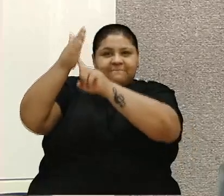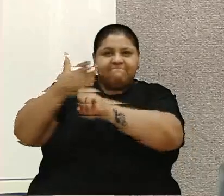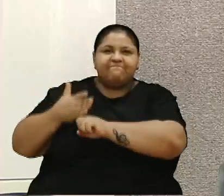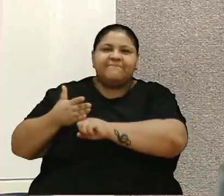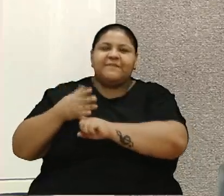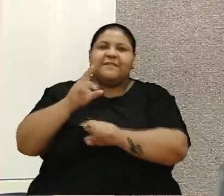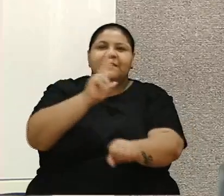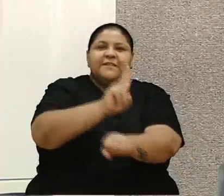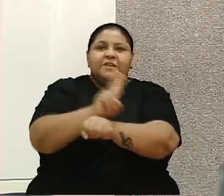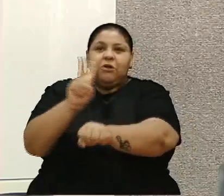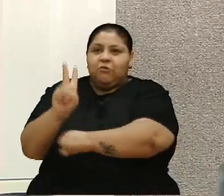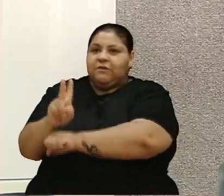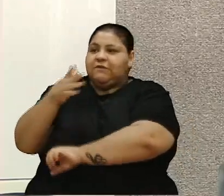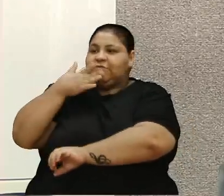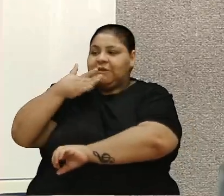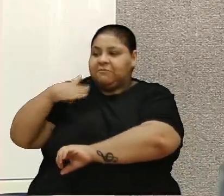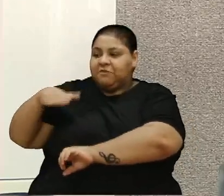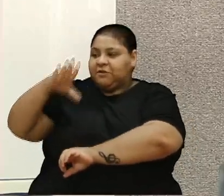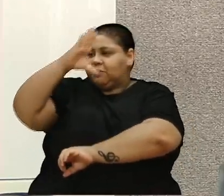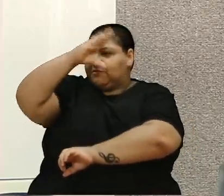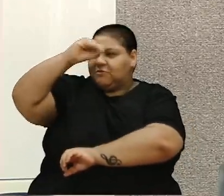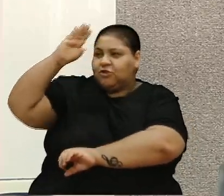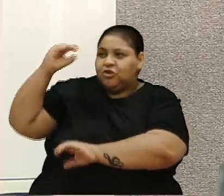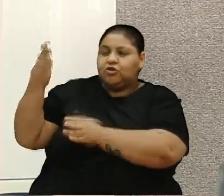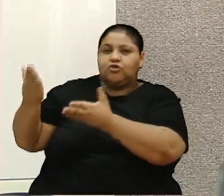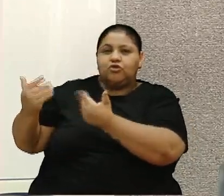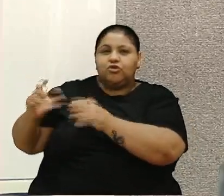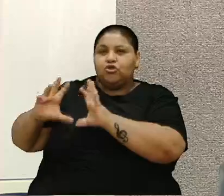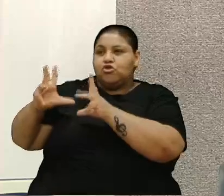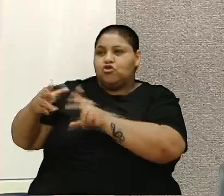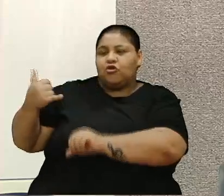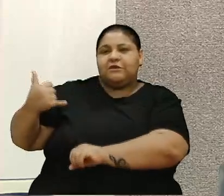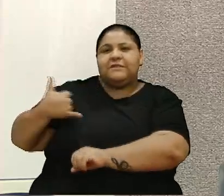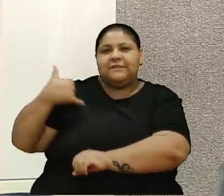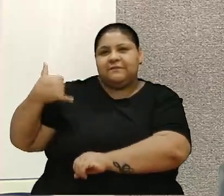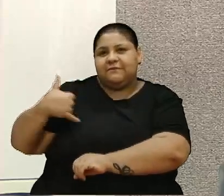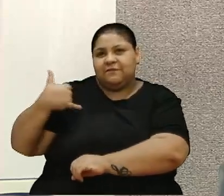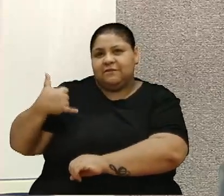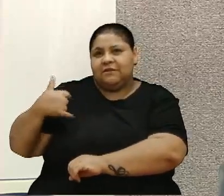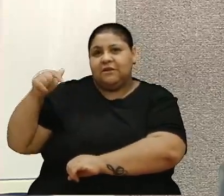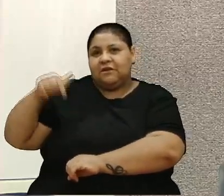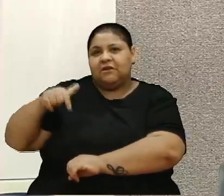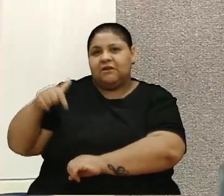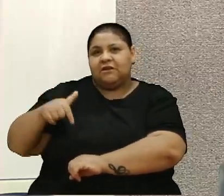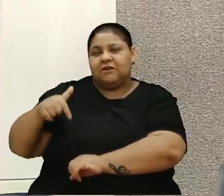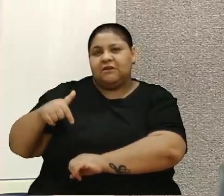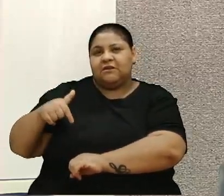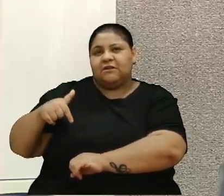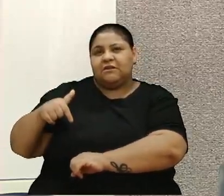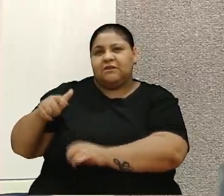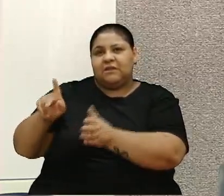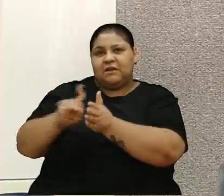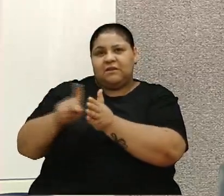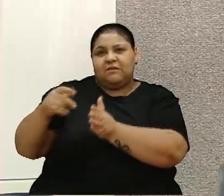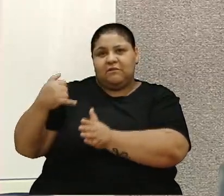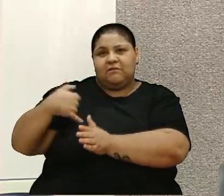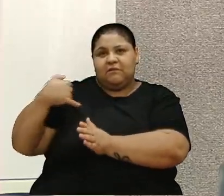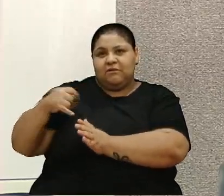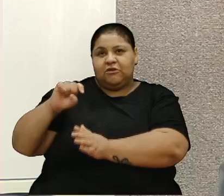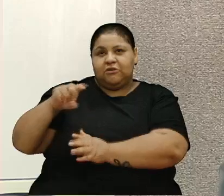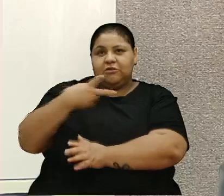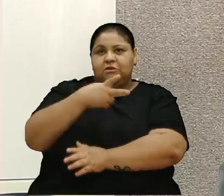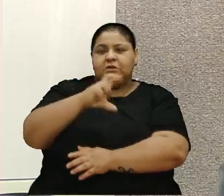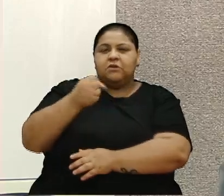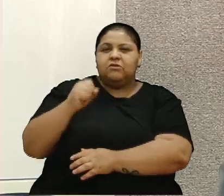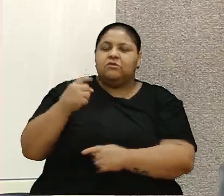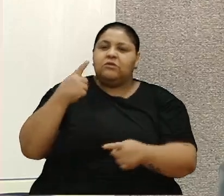né, crianças, adolescentes, jovens, todas as idades, mas eu aqui, fazendo jus à própria idade, né, apenas 28 anos, acho